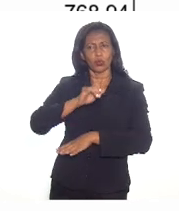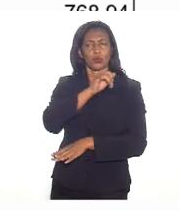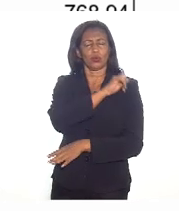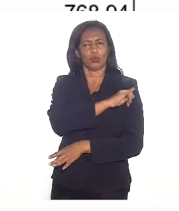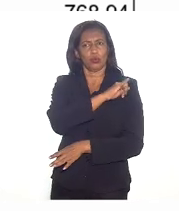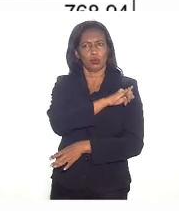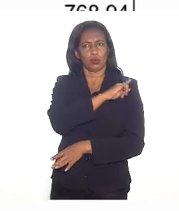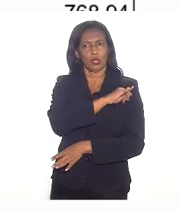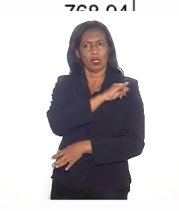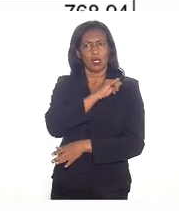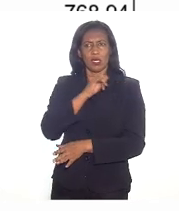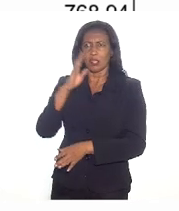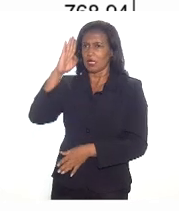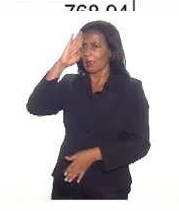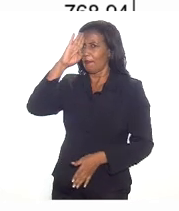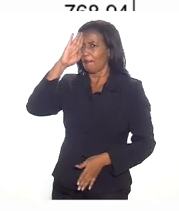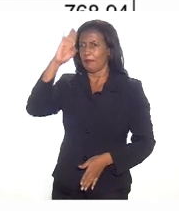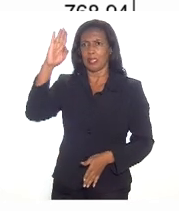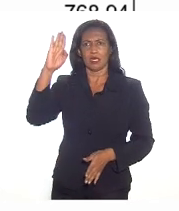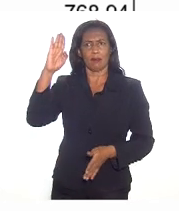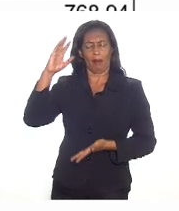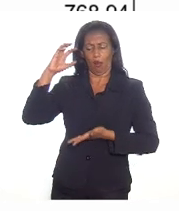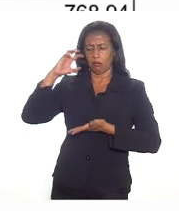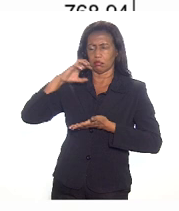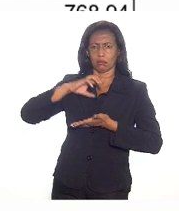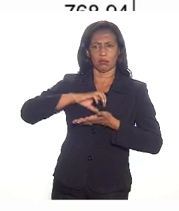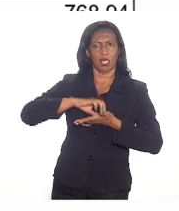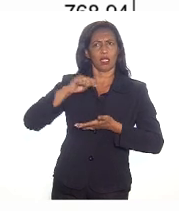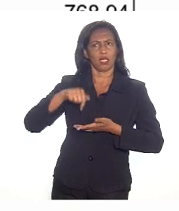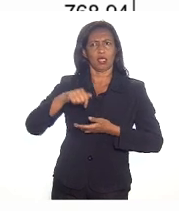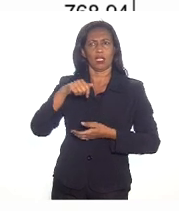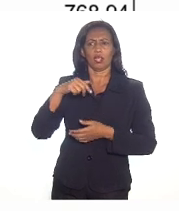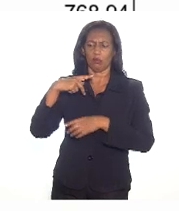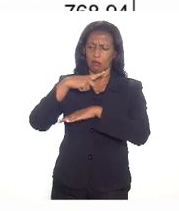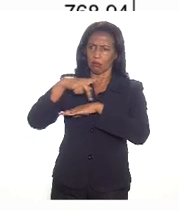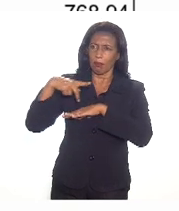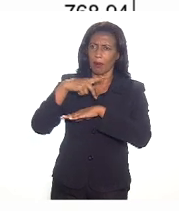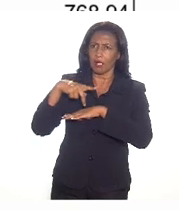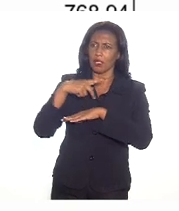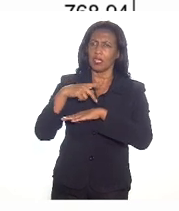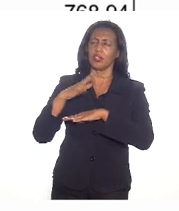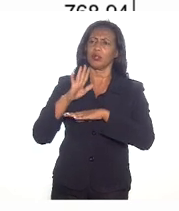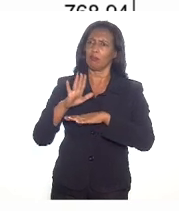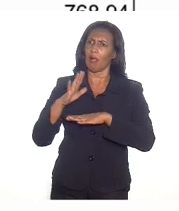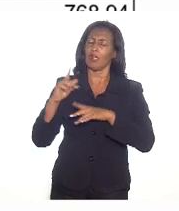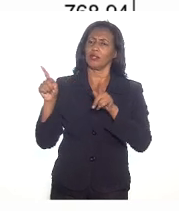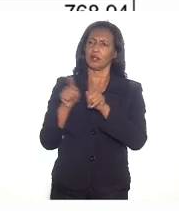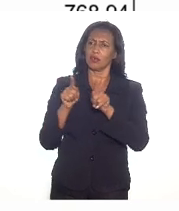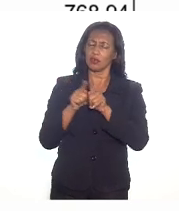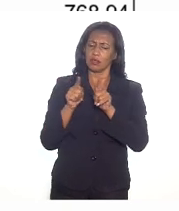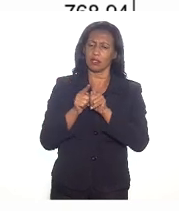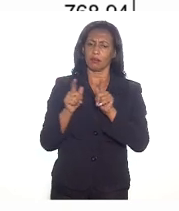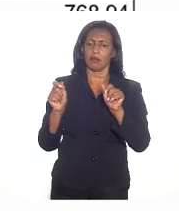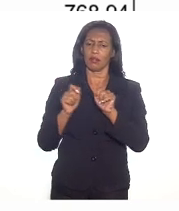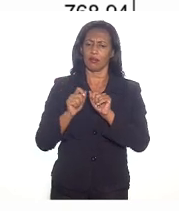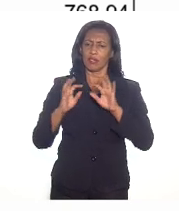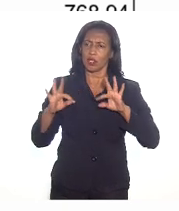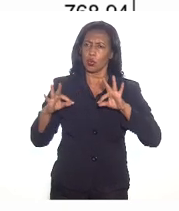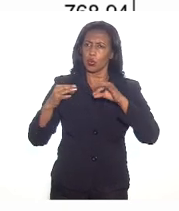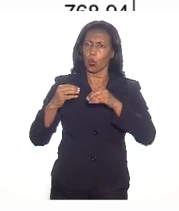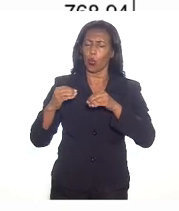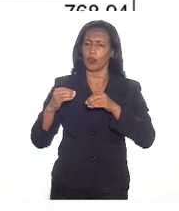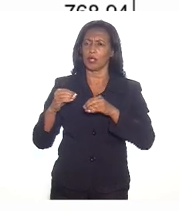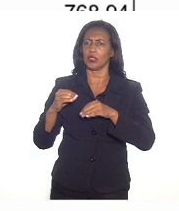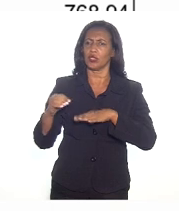ser a principal referência internacional do país, mas também passar a fazer todas as demandas regionais